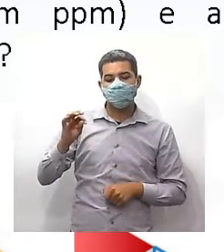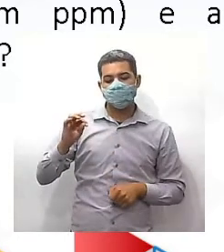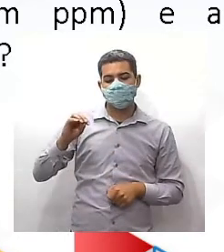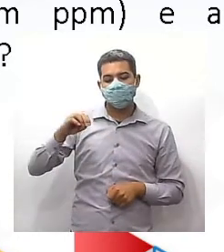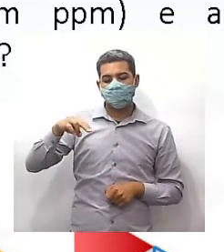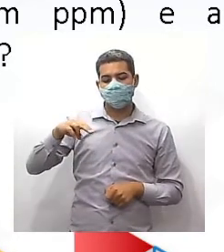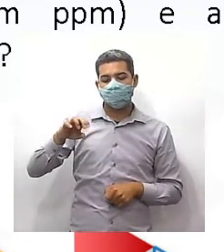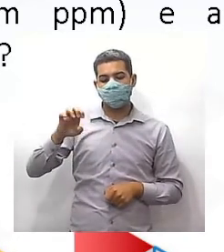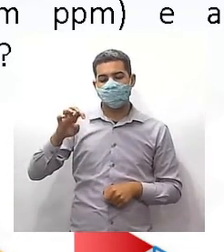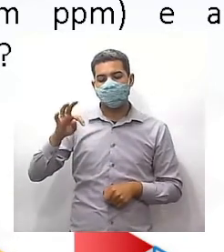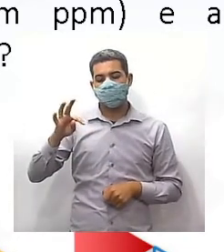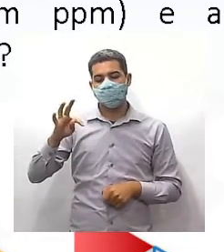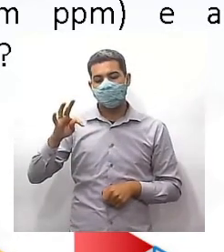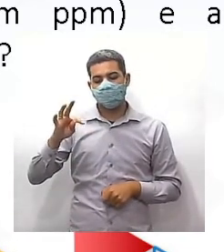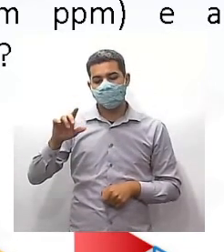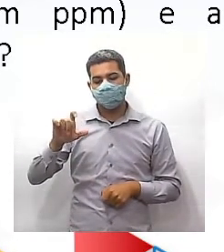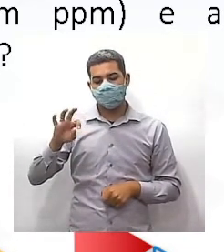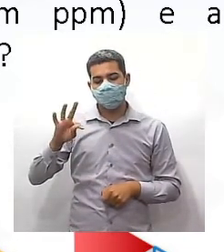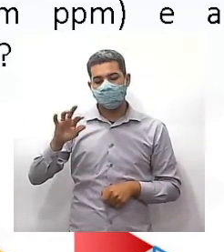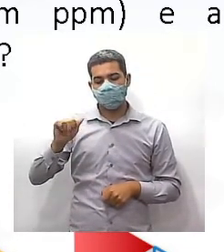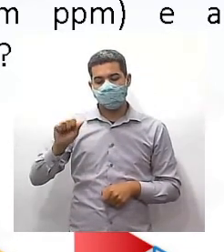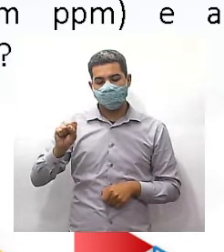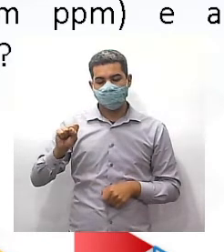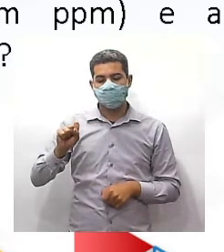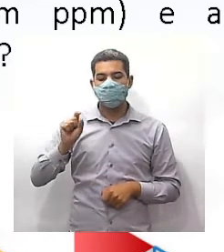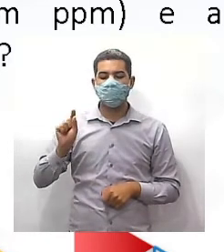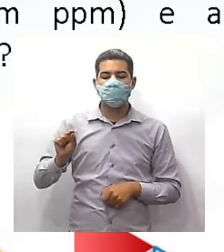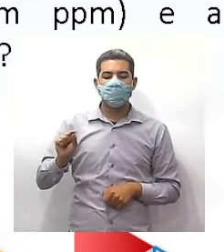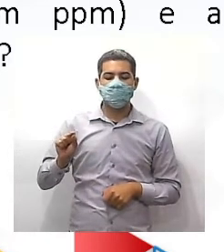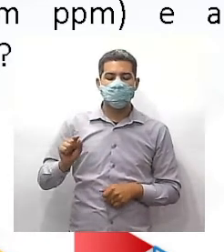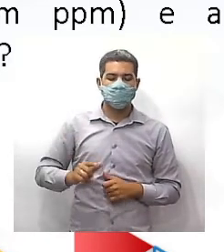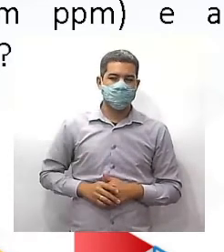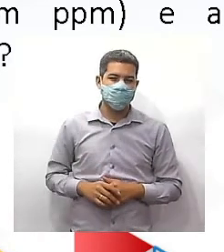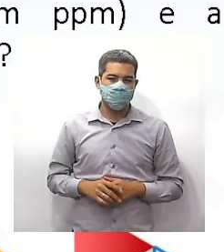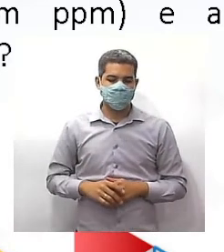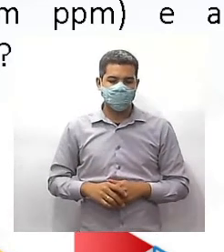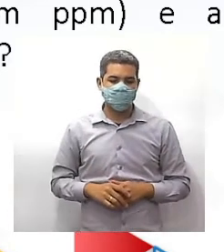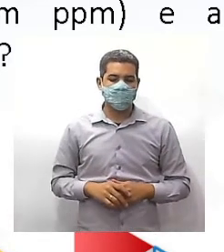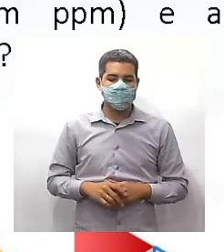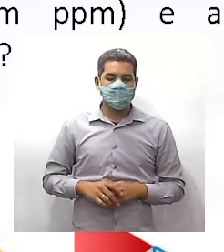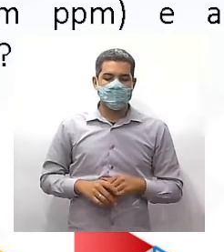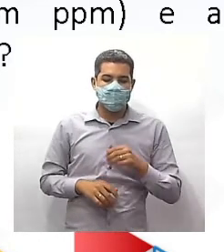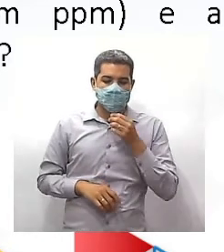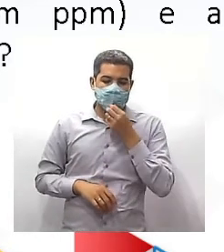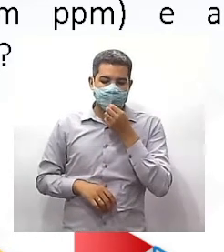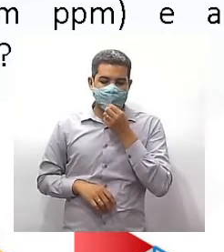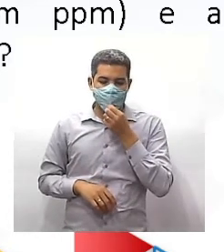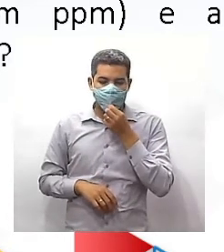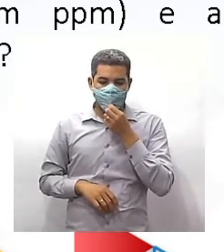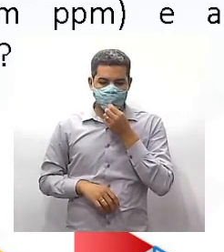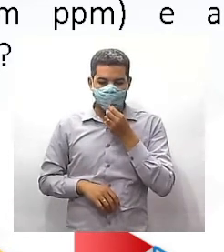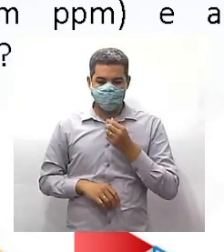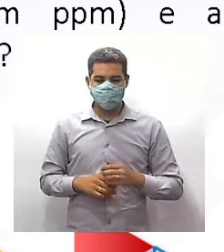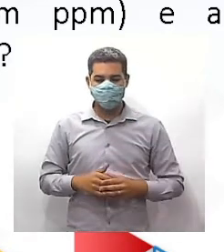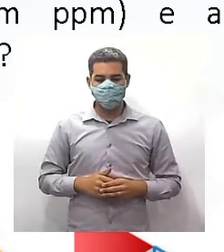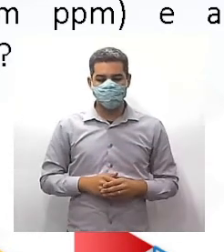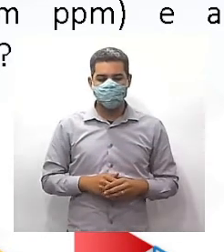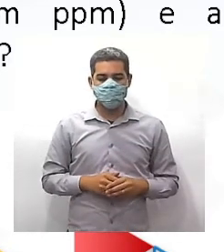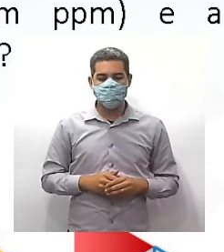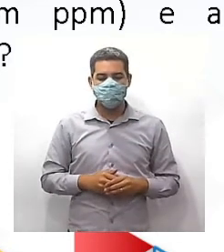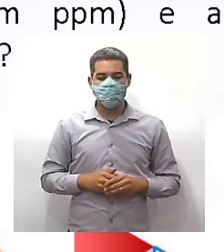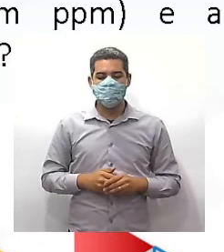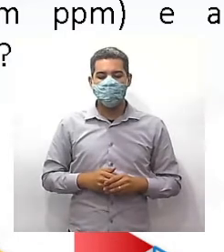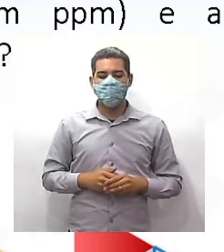que ele está botando o oposto agora, tá? Preste atenção, ele quer, se liga aí, tá? Ele quer a